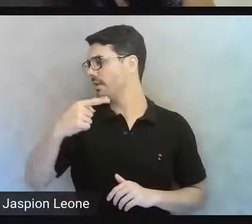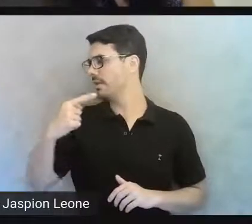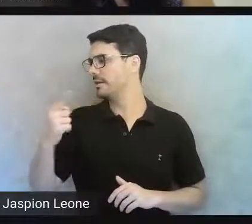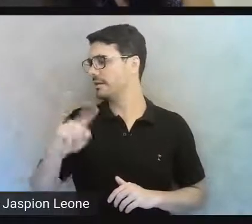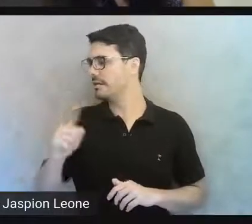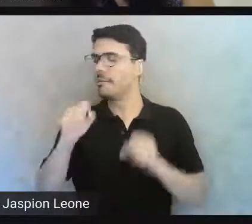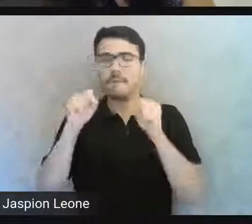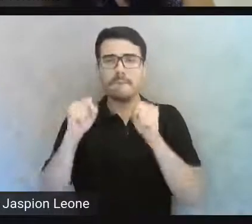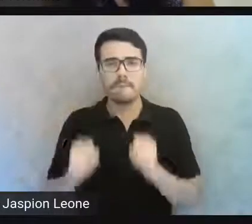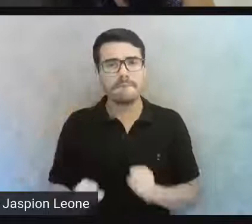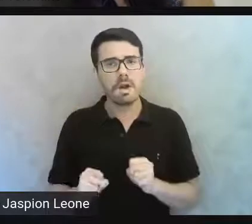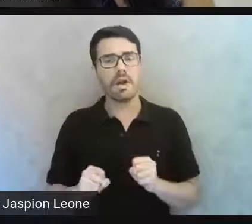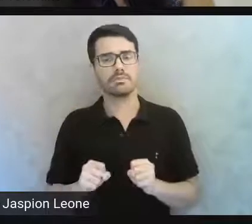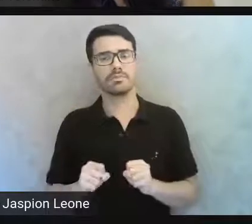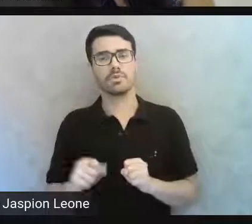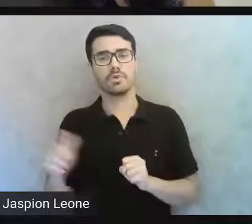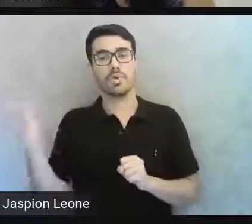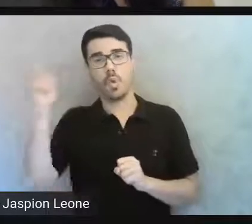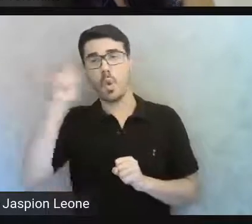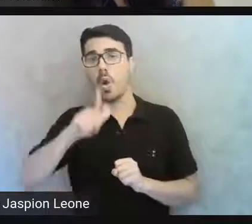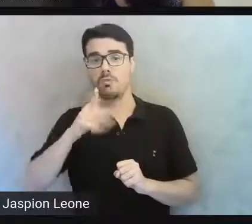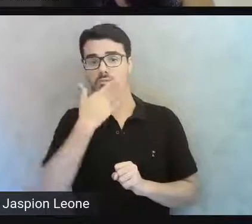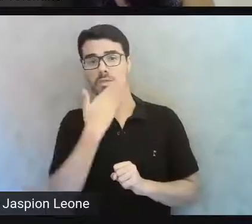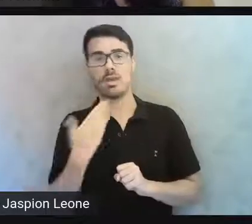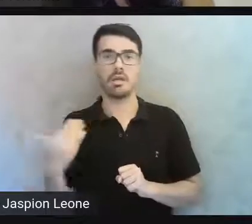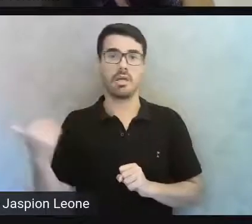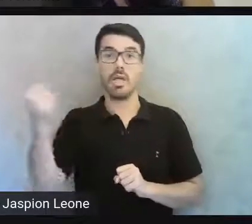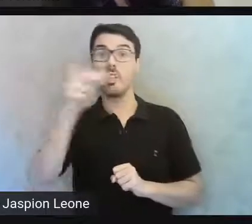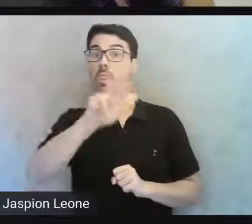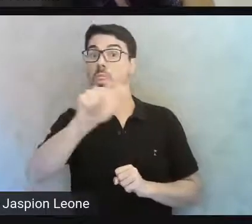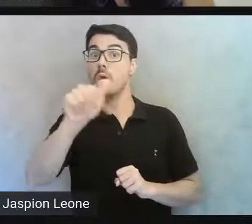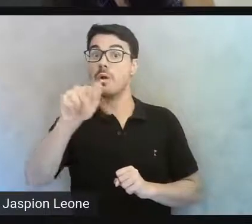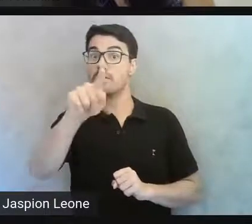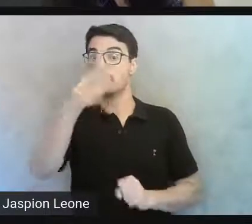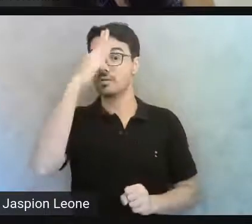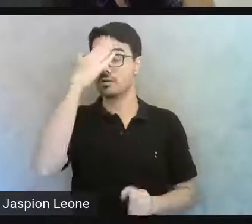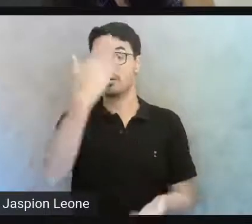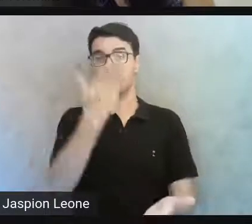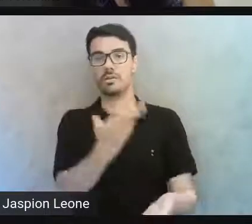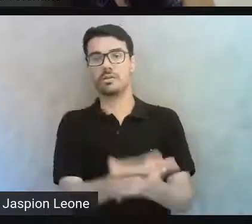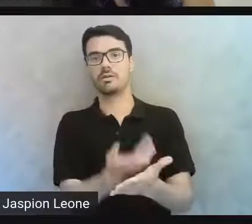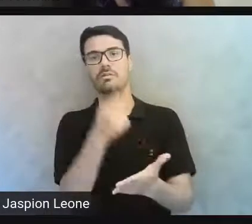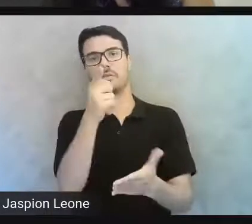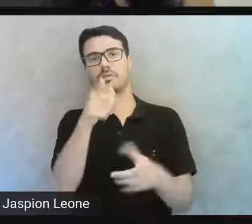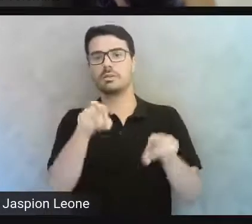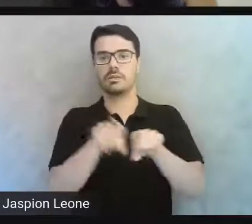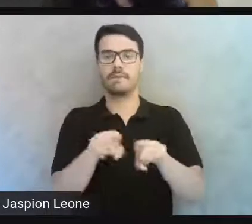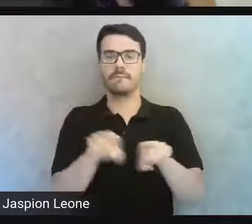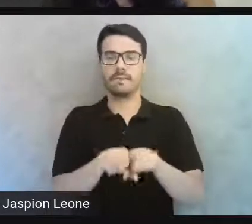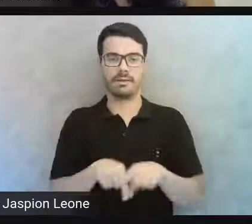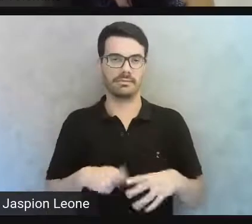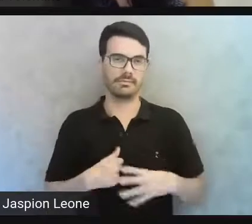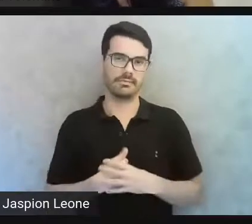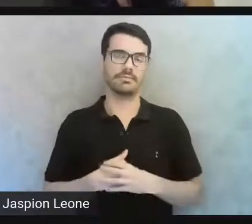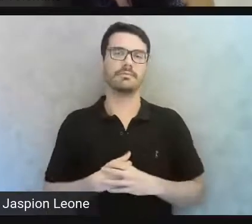de um ponto e chegar no outro ponto. Nunca deixe de acreditar que isso é para você também,